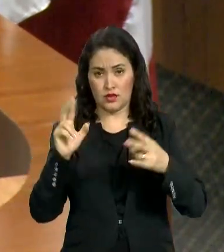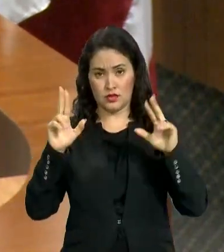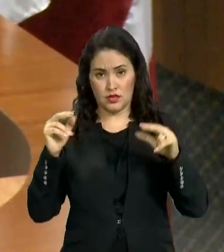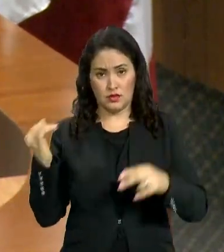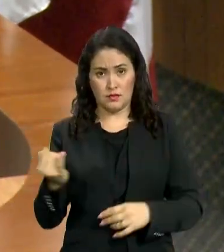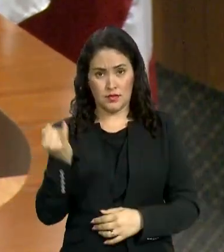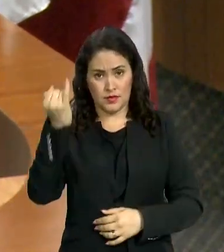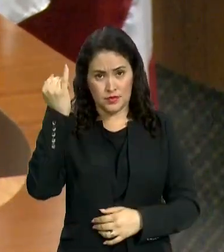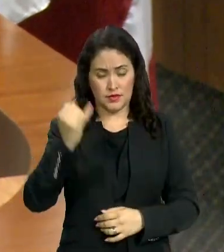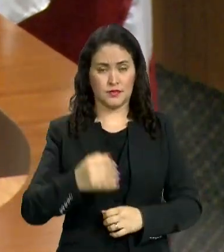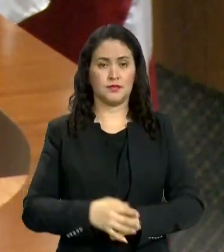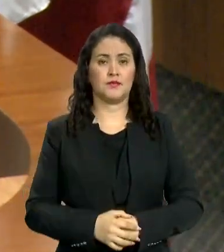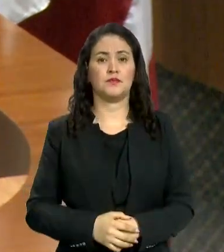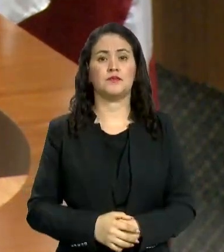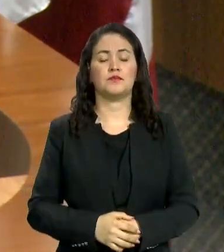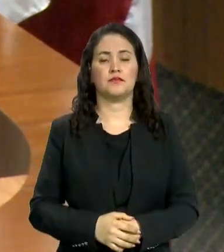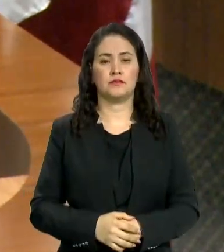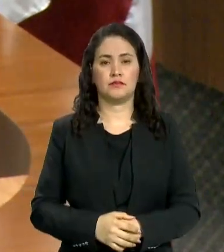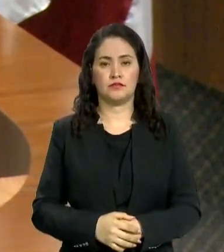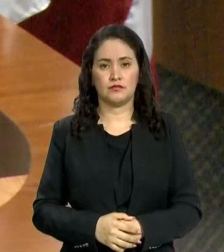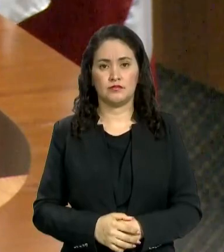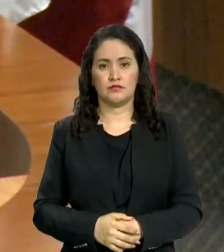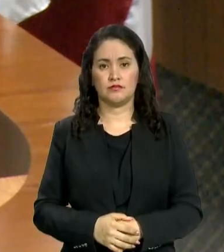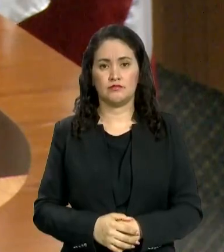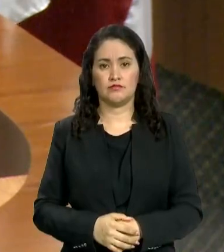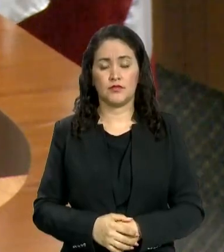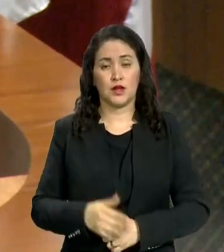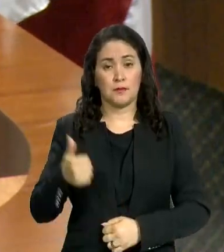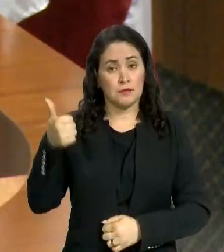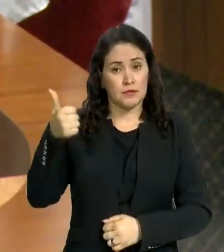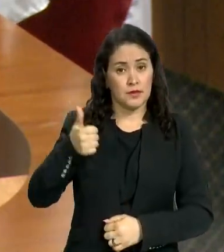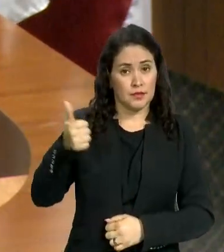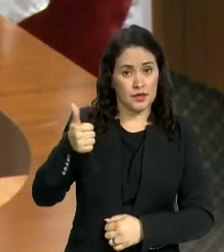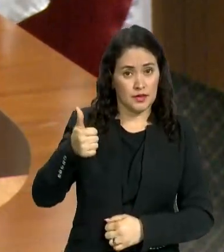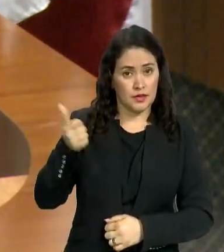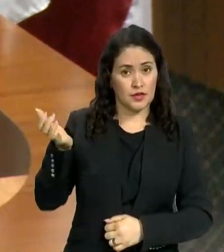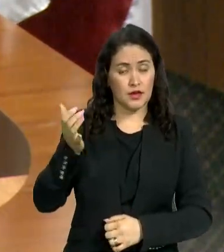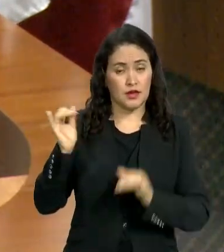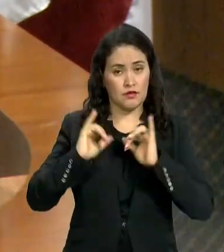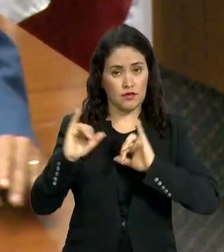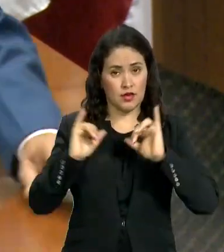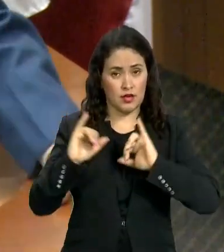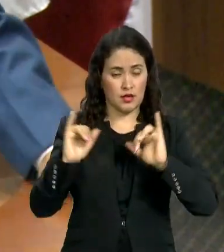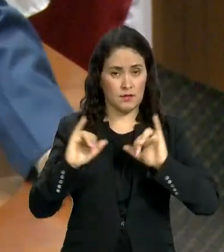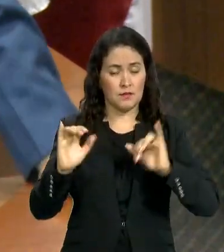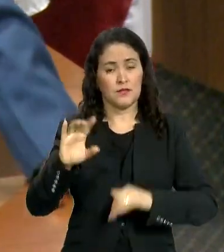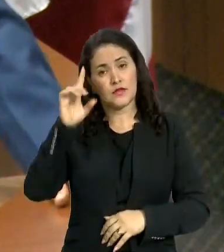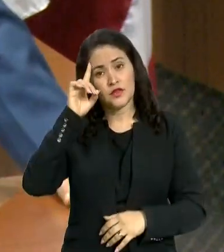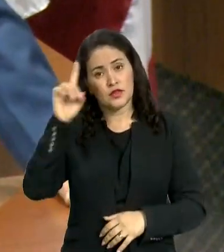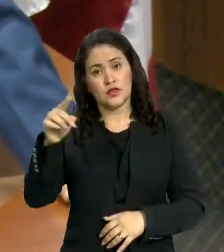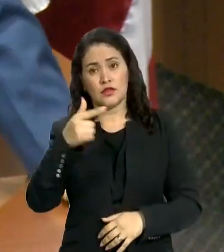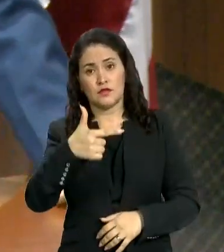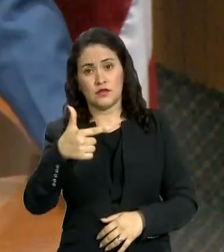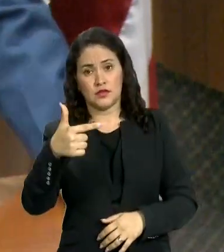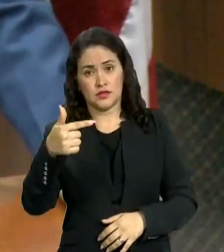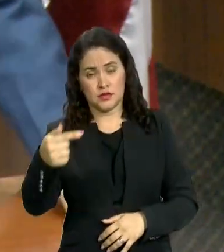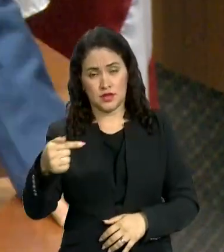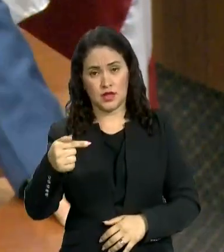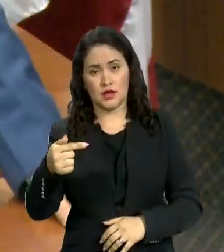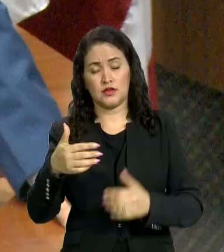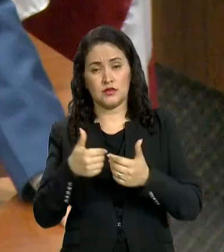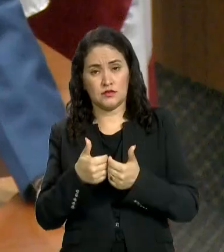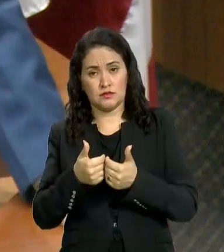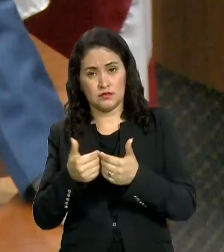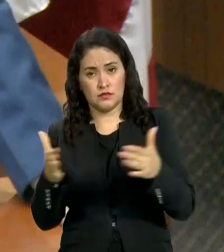primeiro é dizer do lançamento no dia 27 do plano Safra da do plano